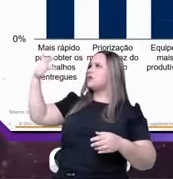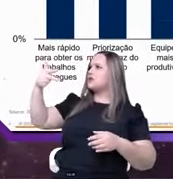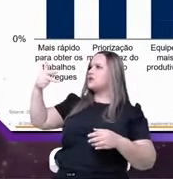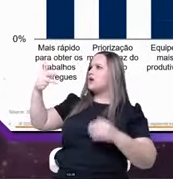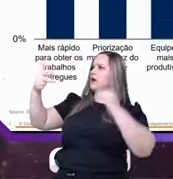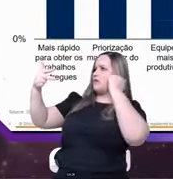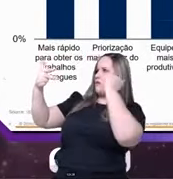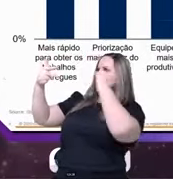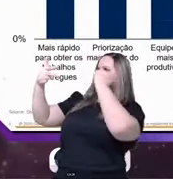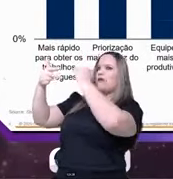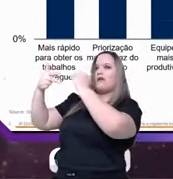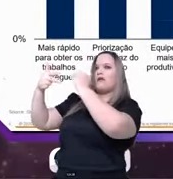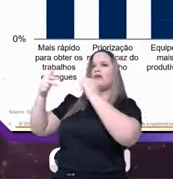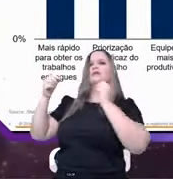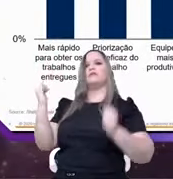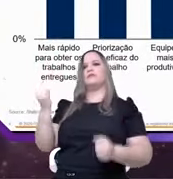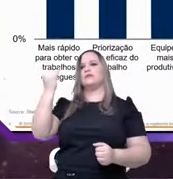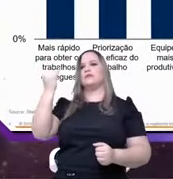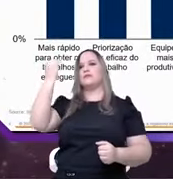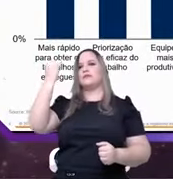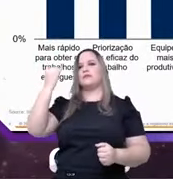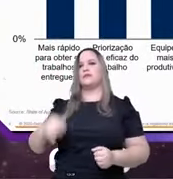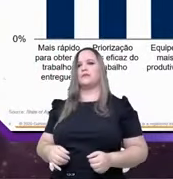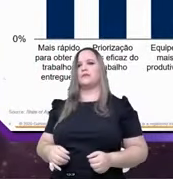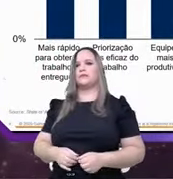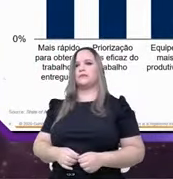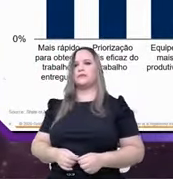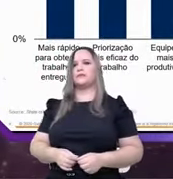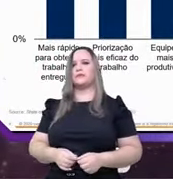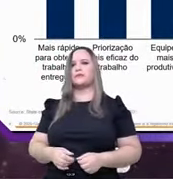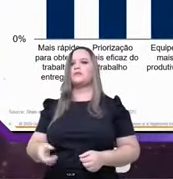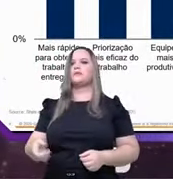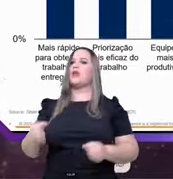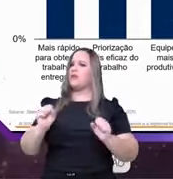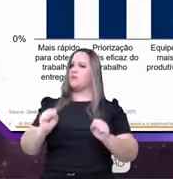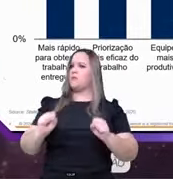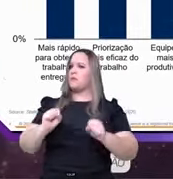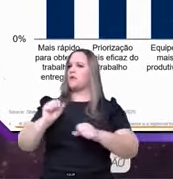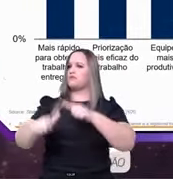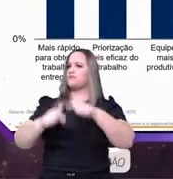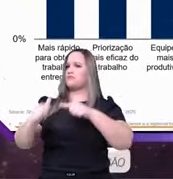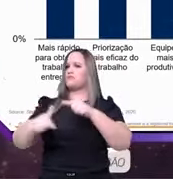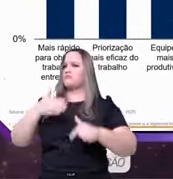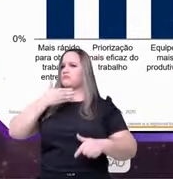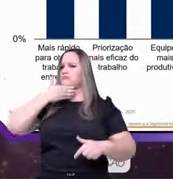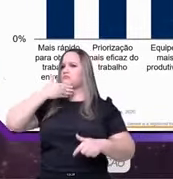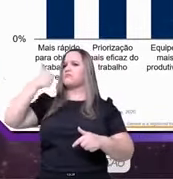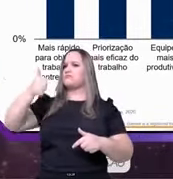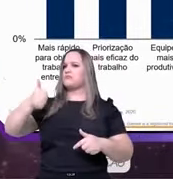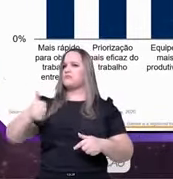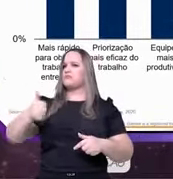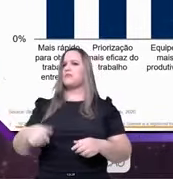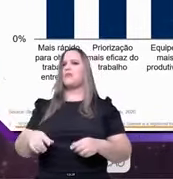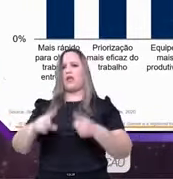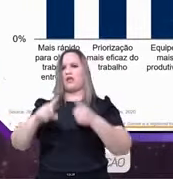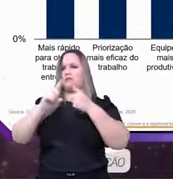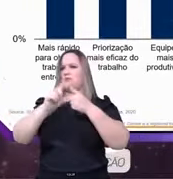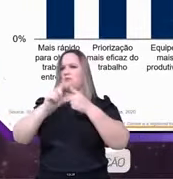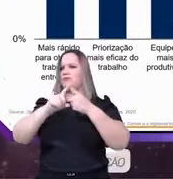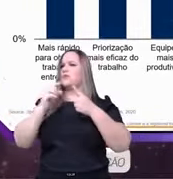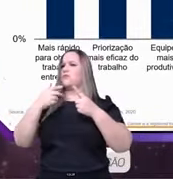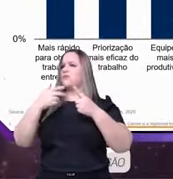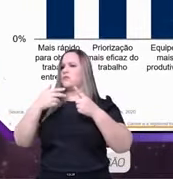principal, colaboração. Colaboração do quê? Eu posso trabalhar melhor. Um dos pontos que eu vou tratar um pouco mais à frente também